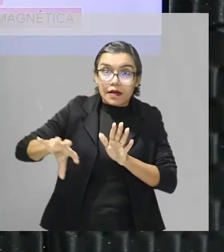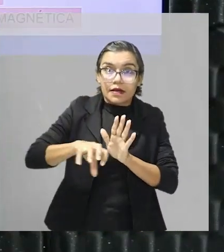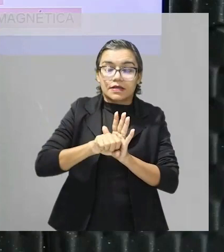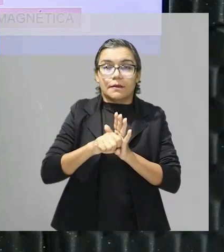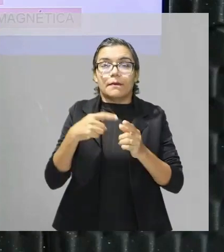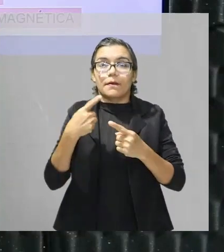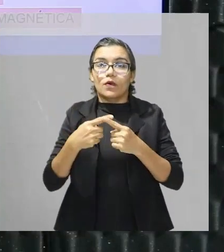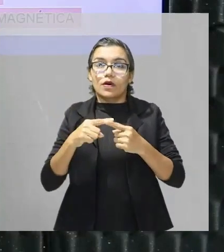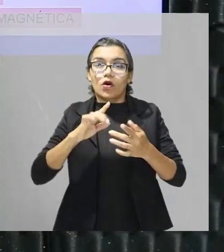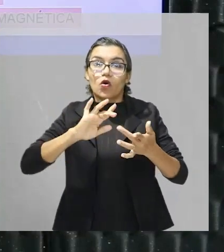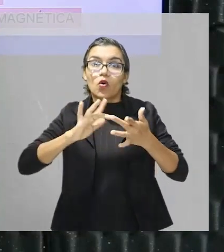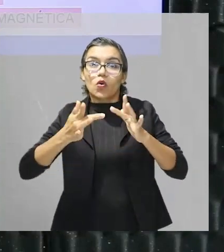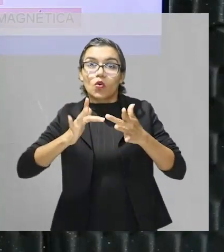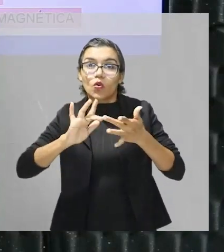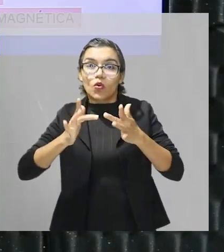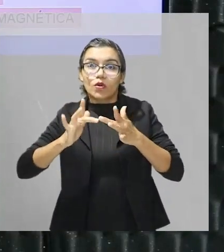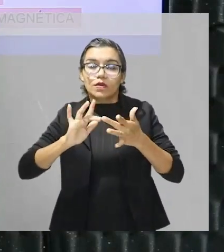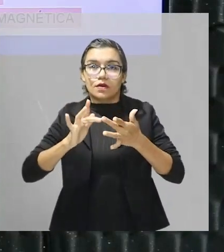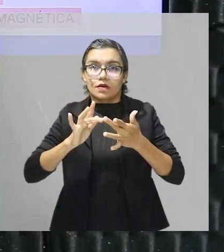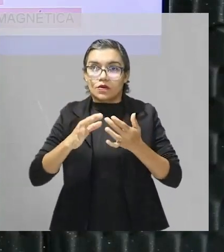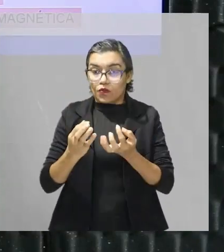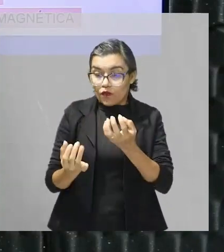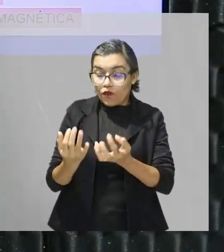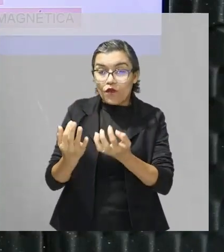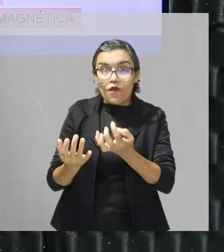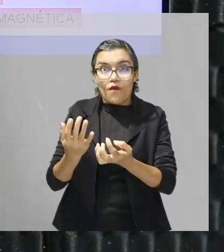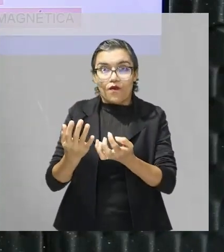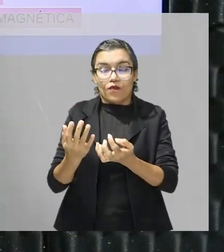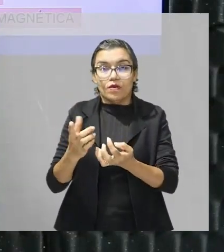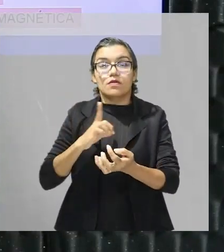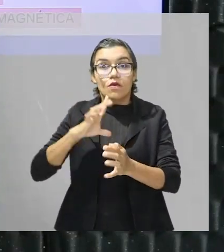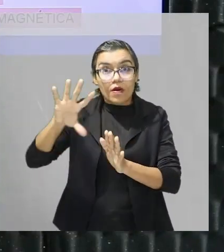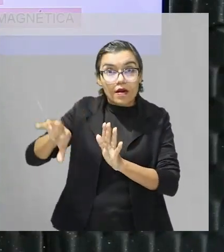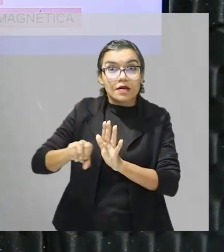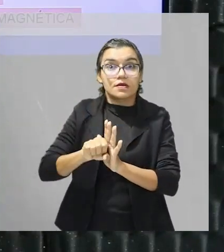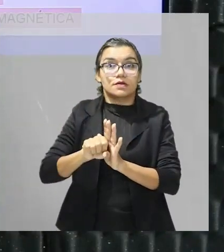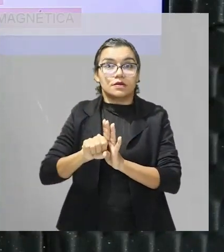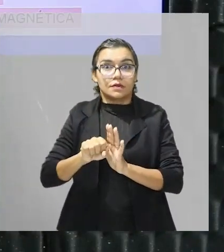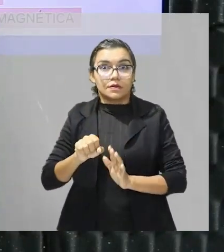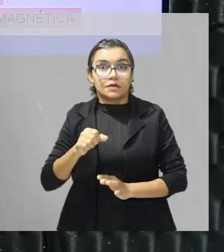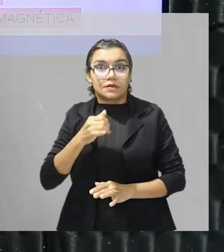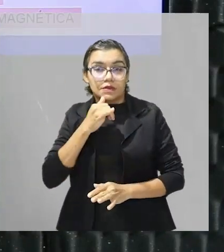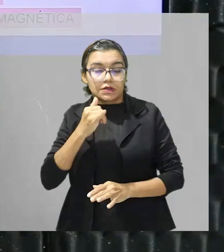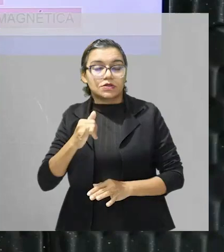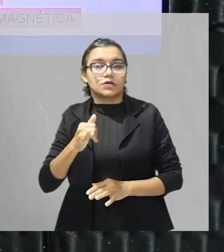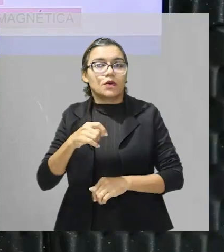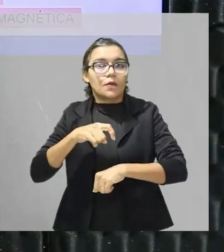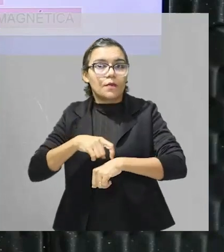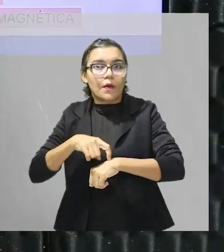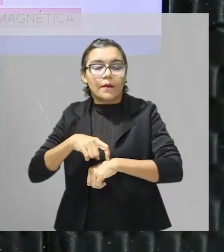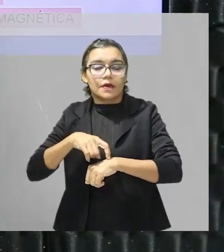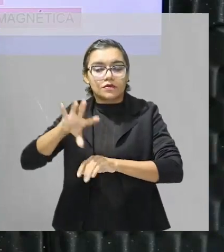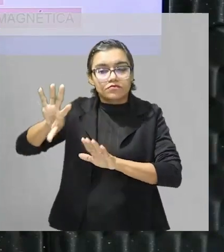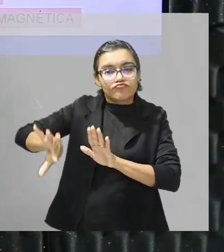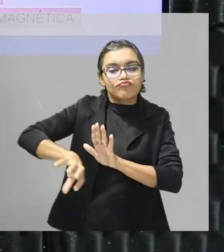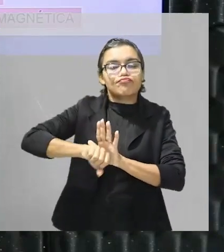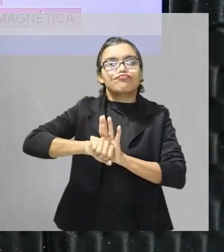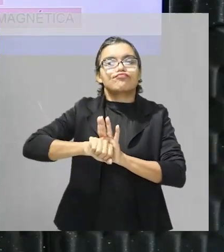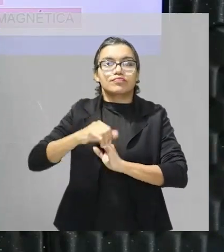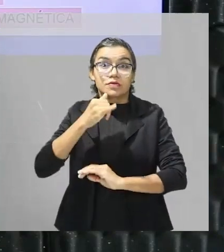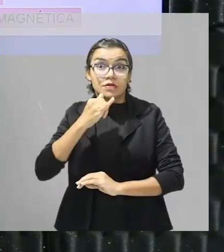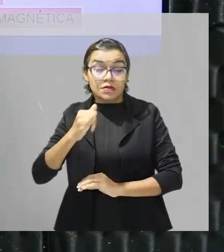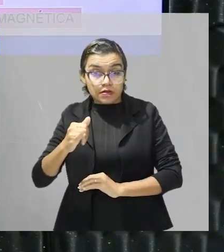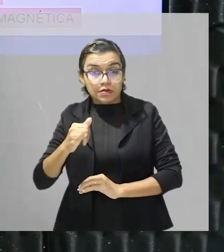entrarem em contato com a chama então eles vão receber energia recebendo energia os